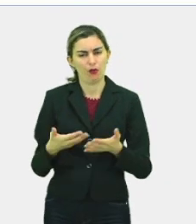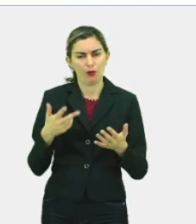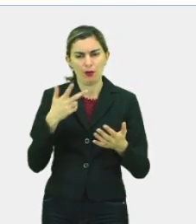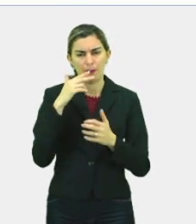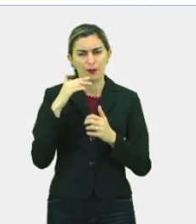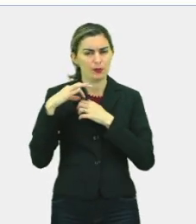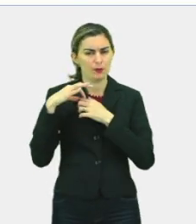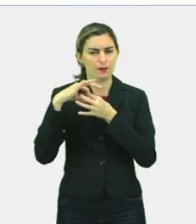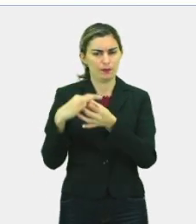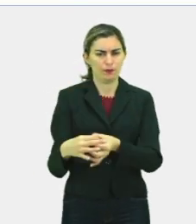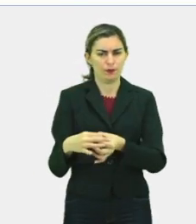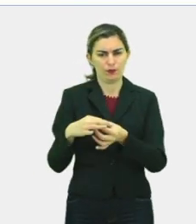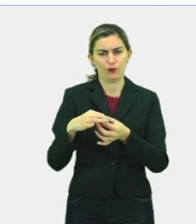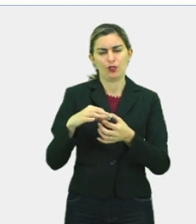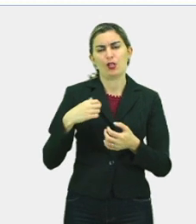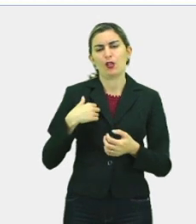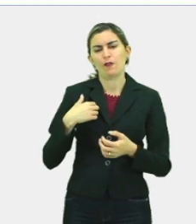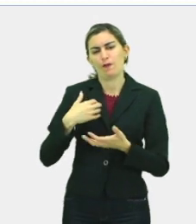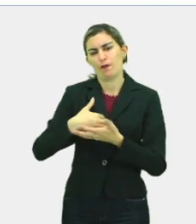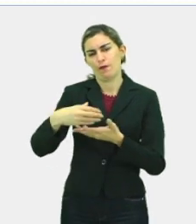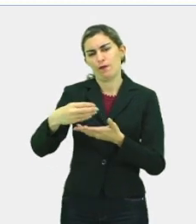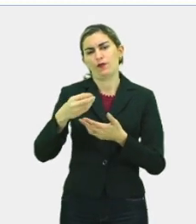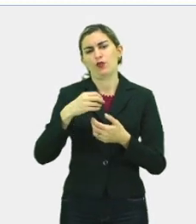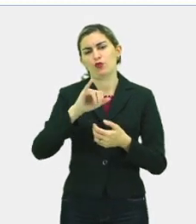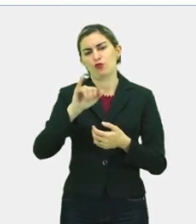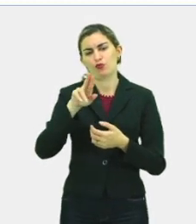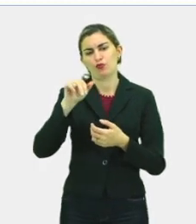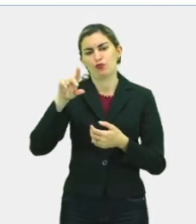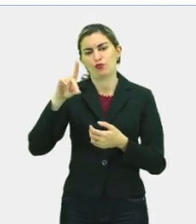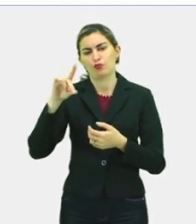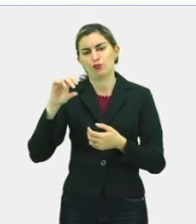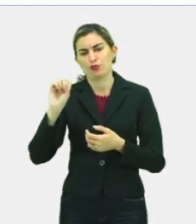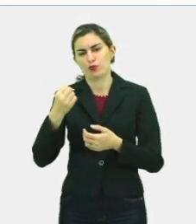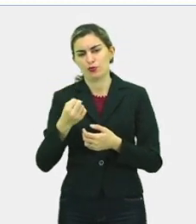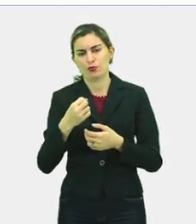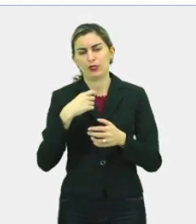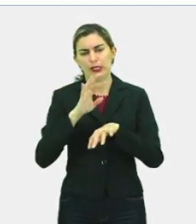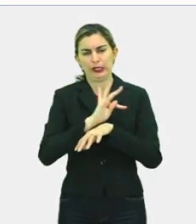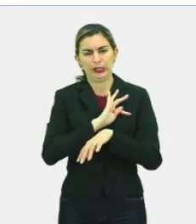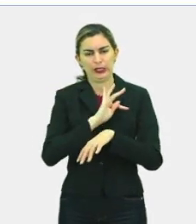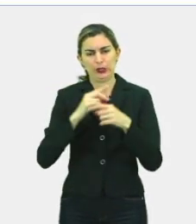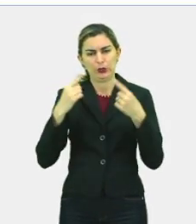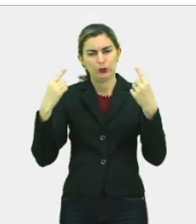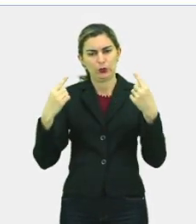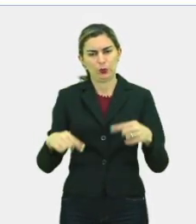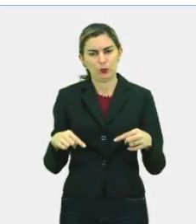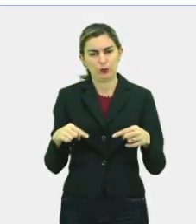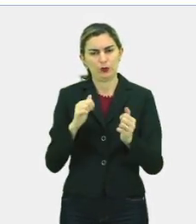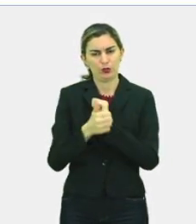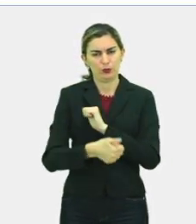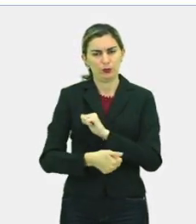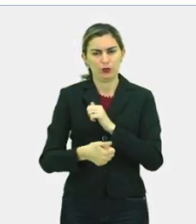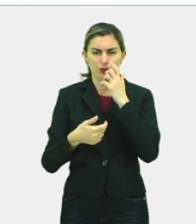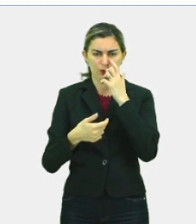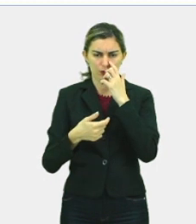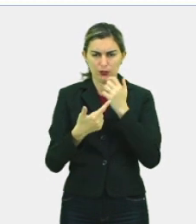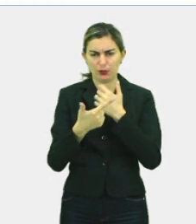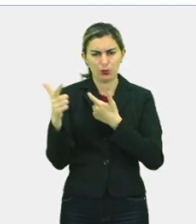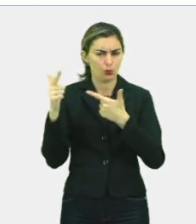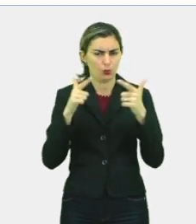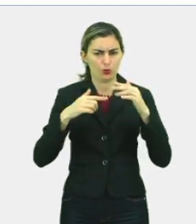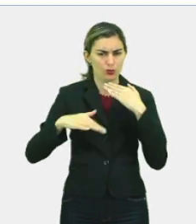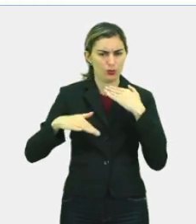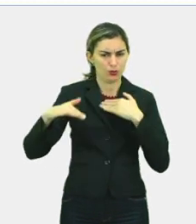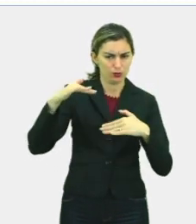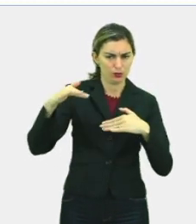Oriundo da mesma raiz que o jiu-jitsu, o judô foi originado a partir do jujutsu. Além de desenvolver técnicas de combate de esportes, Jigoro Kano aliou-se